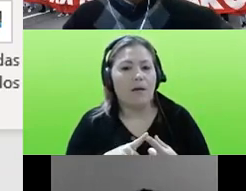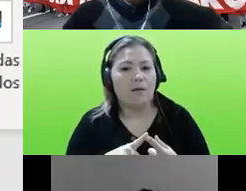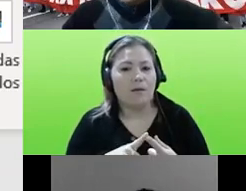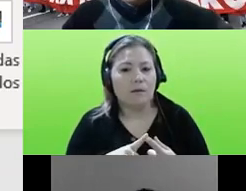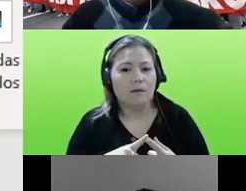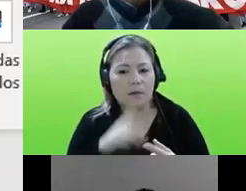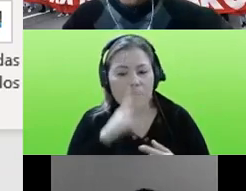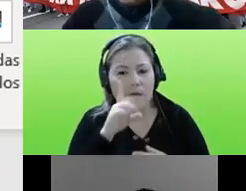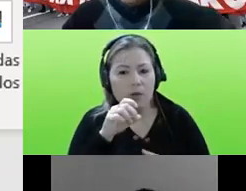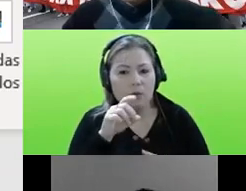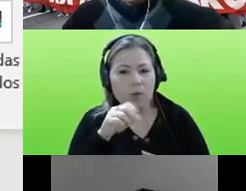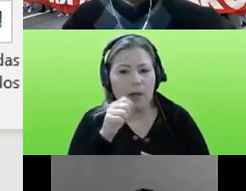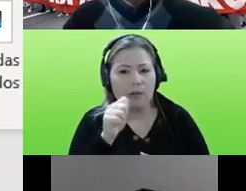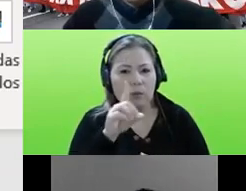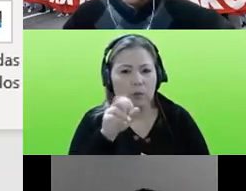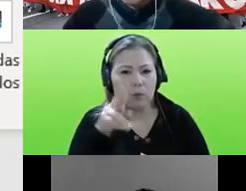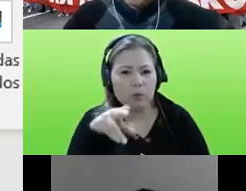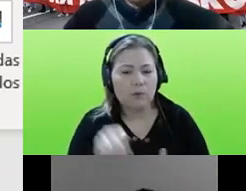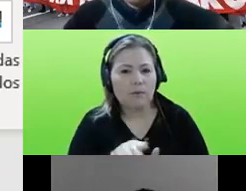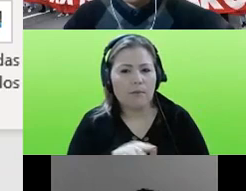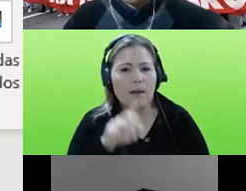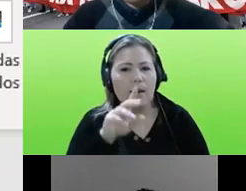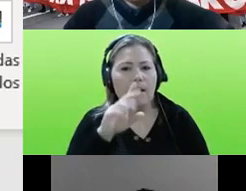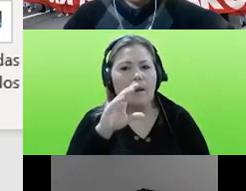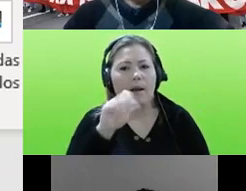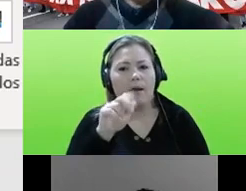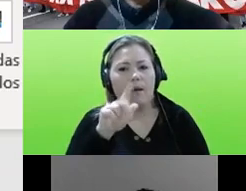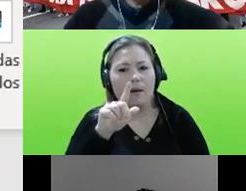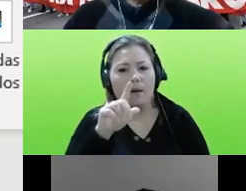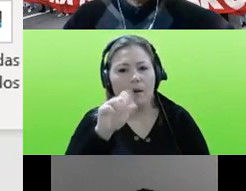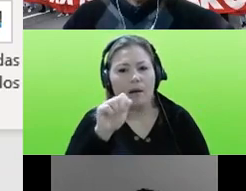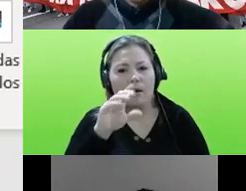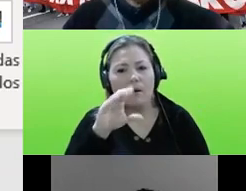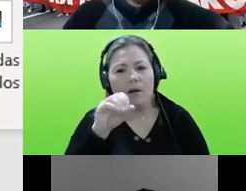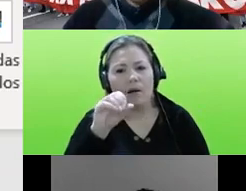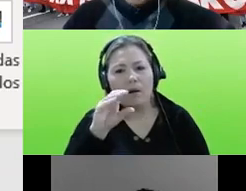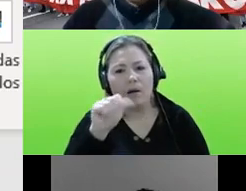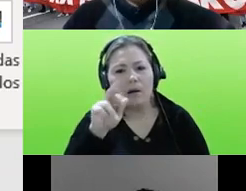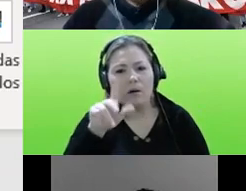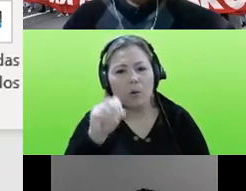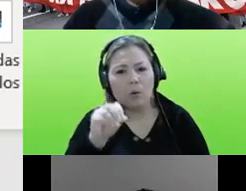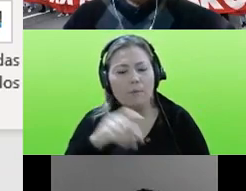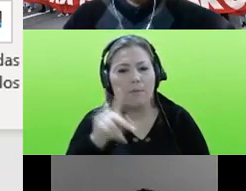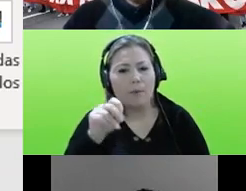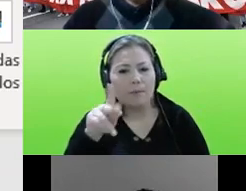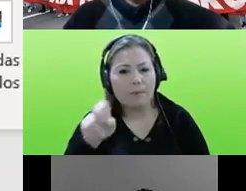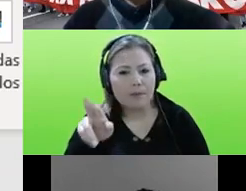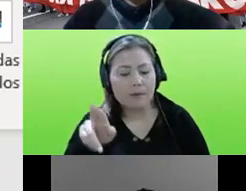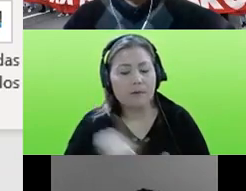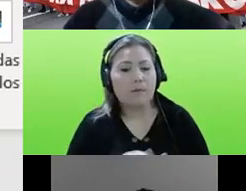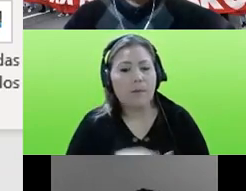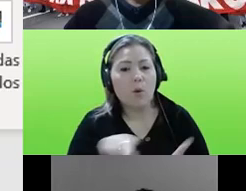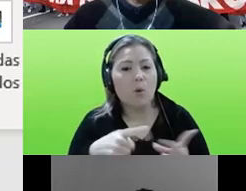e a Popper, Karl Popper, do positivismo lógico. Por outro lado, tampouco